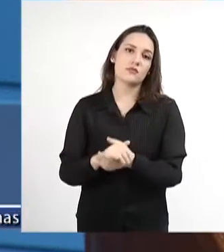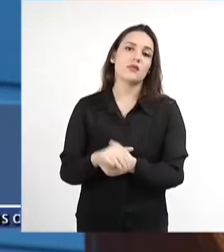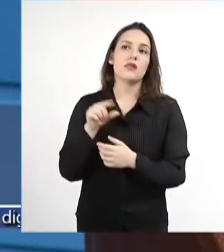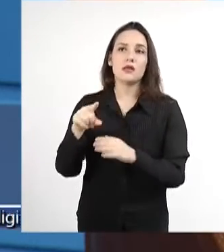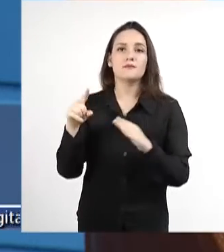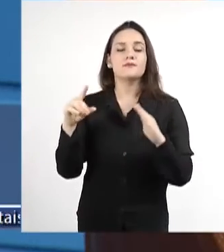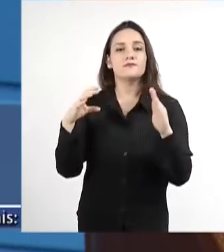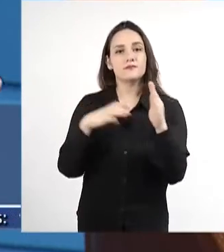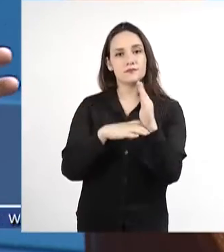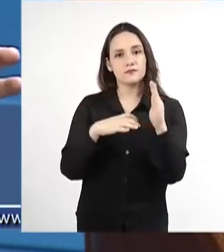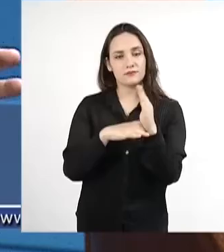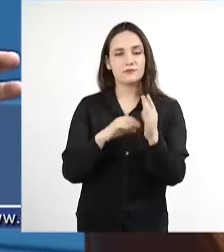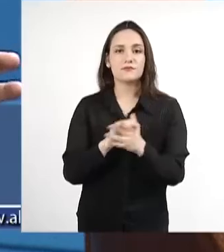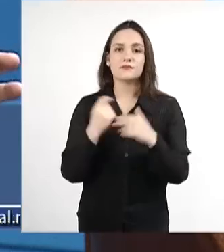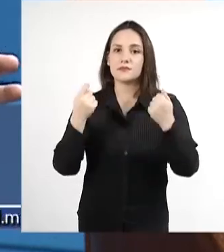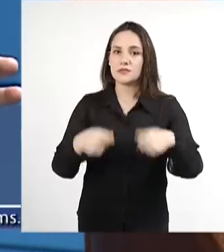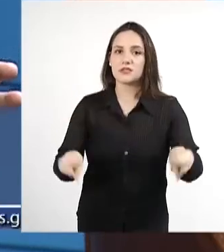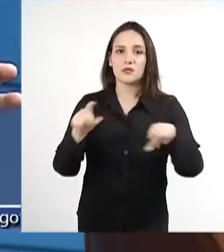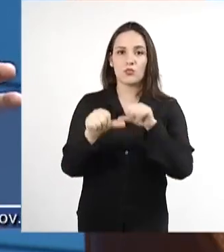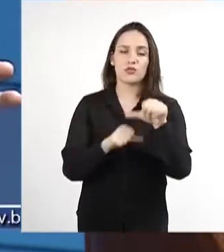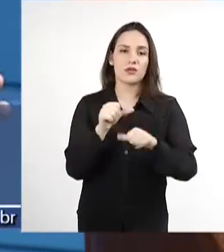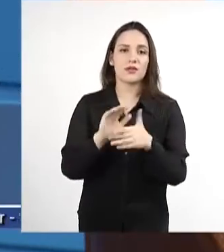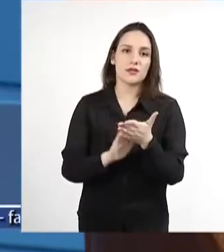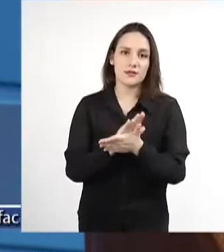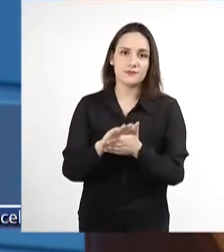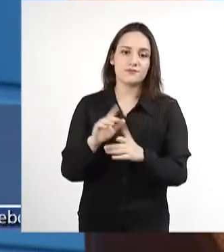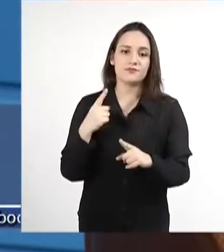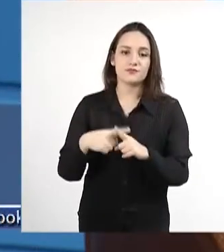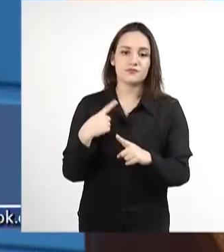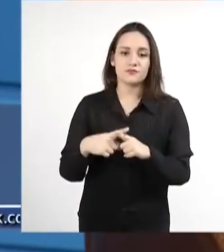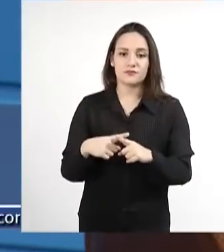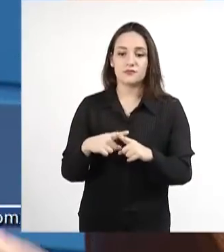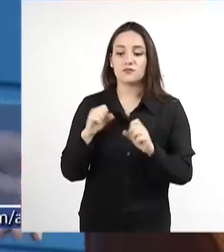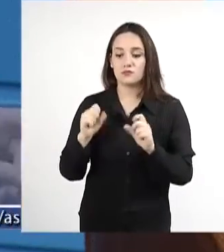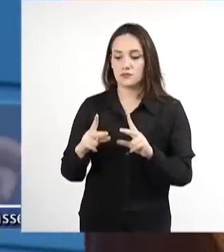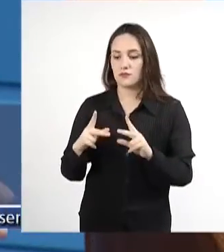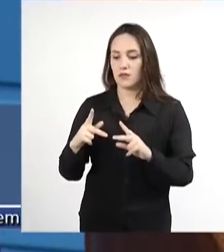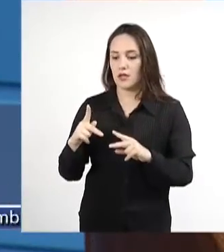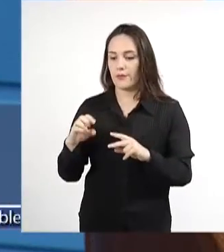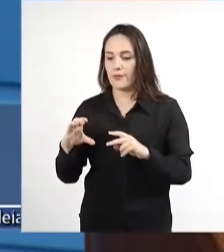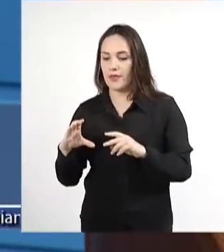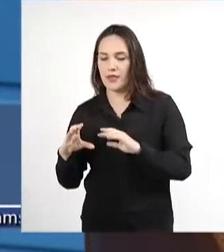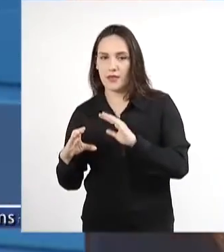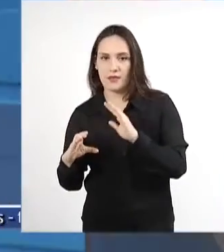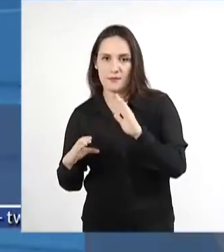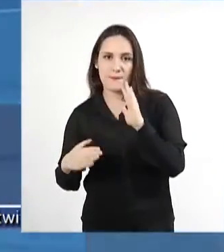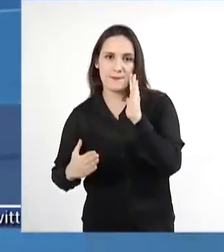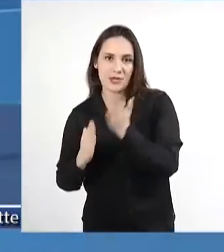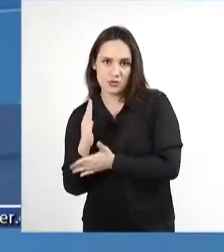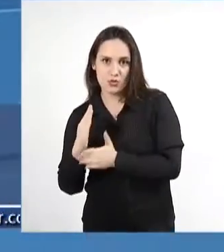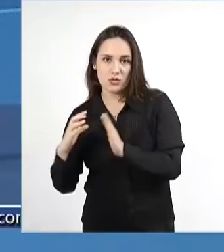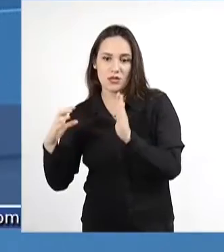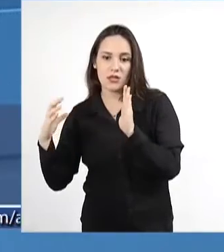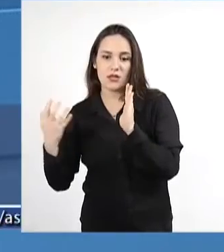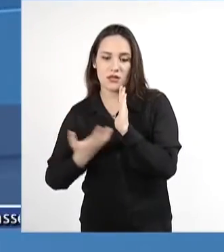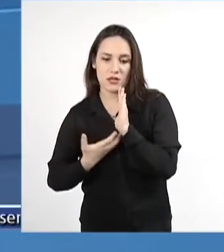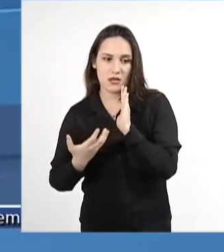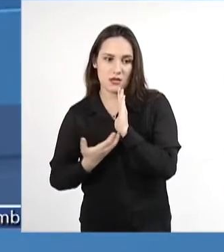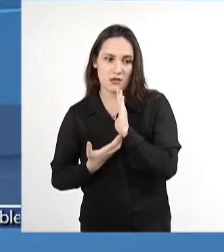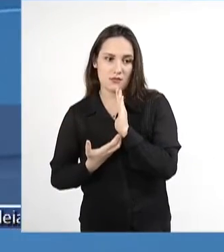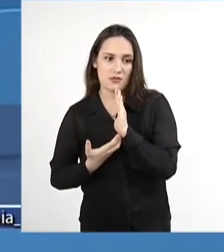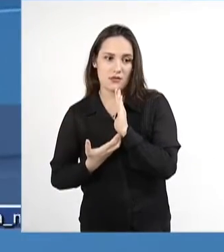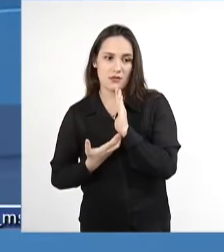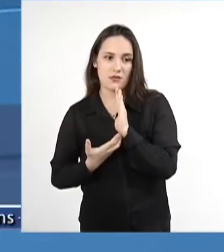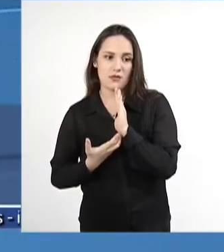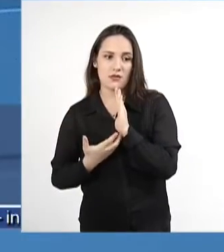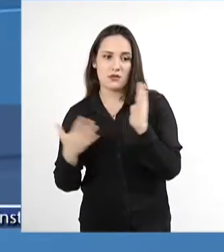Senado Federal, sem modificação nenhuma, a PEC, que foi aprovada na Câmara, mas com gestado oficialmente, então, a